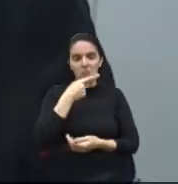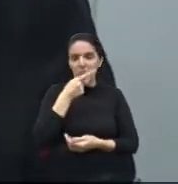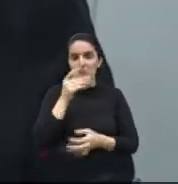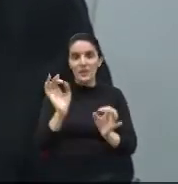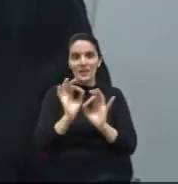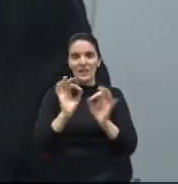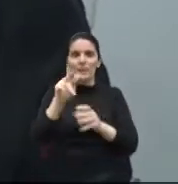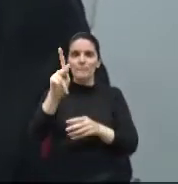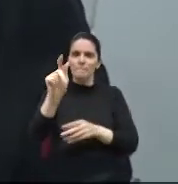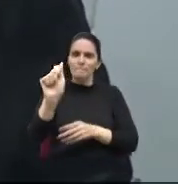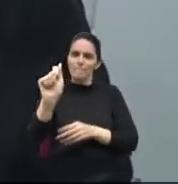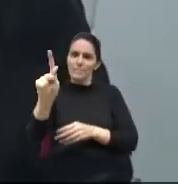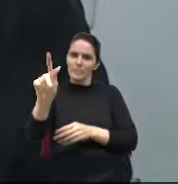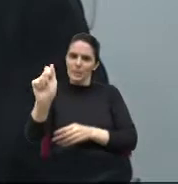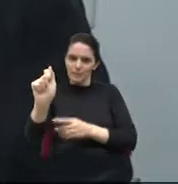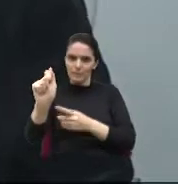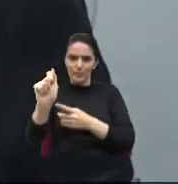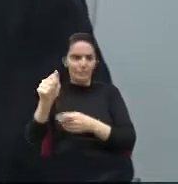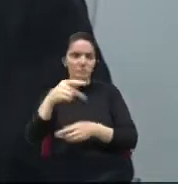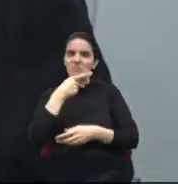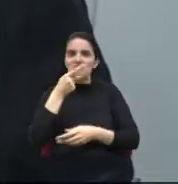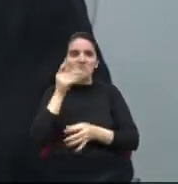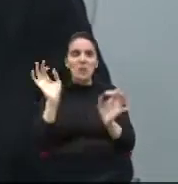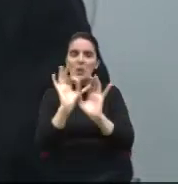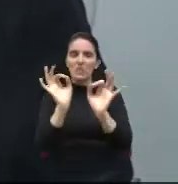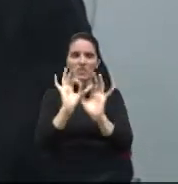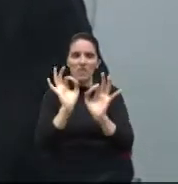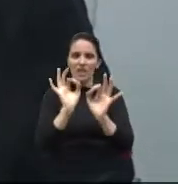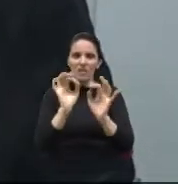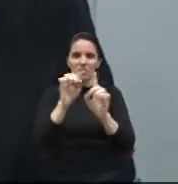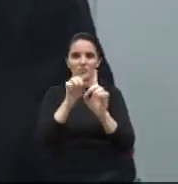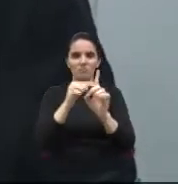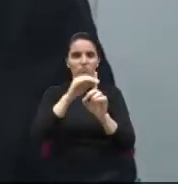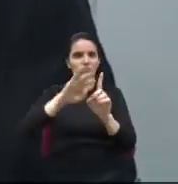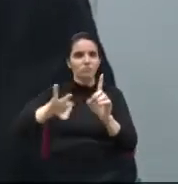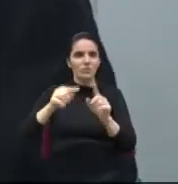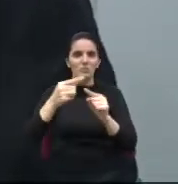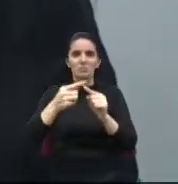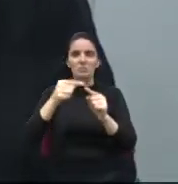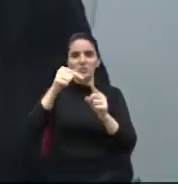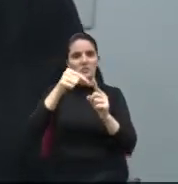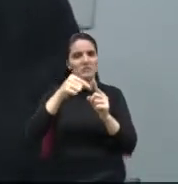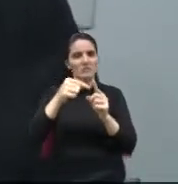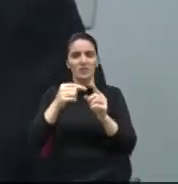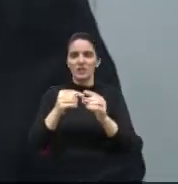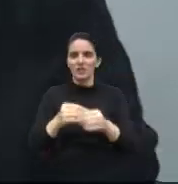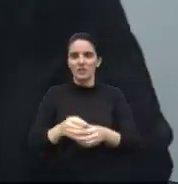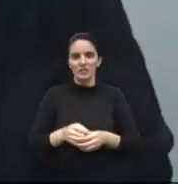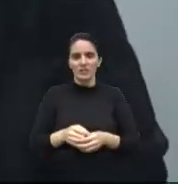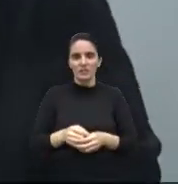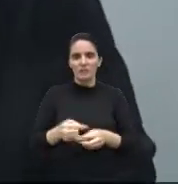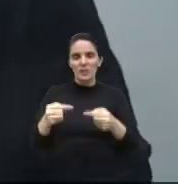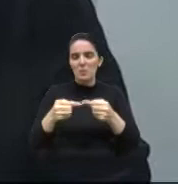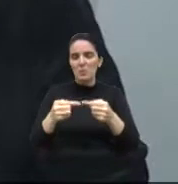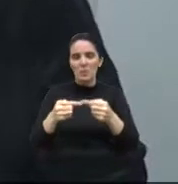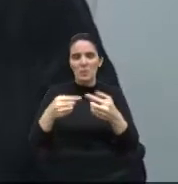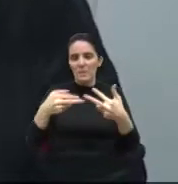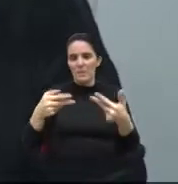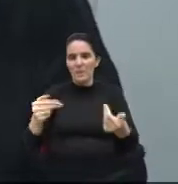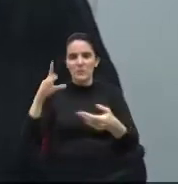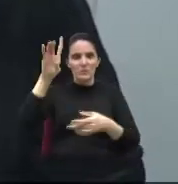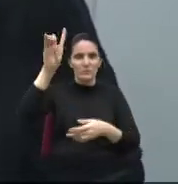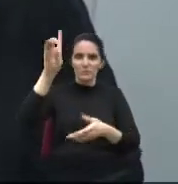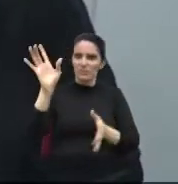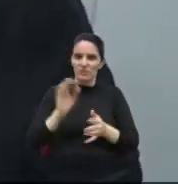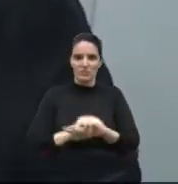vezes, atos que não condiz com o projeto de Deus, às vezes não compensa colocar para as pessoas que estão despreparadas.